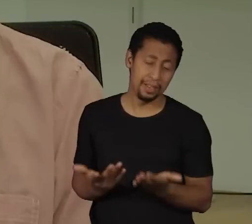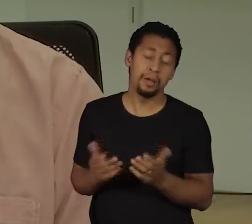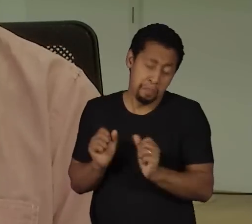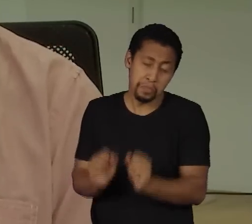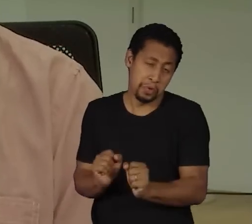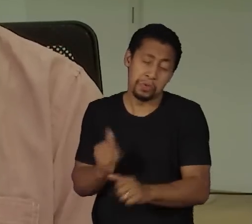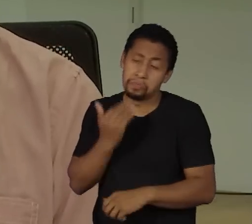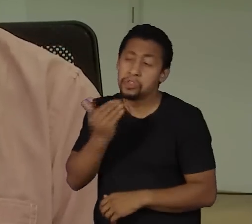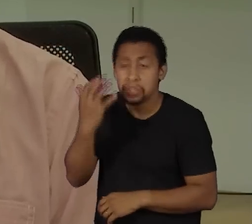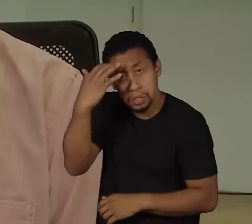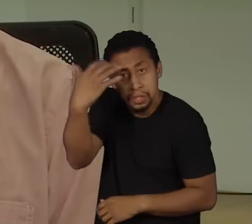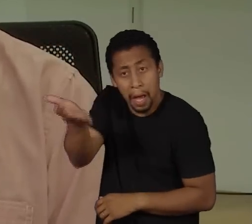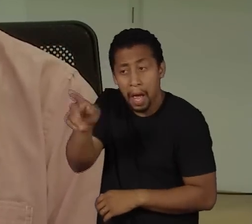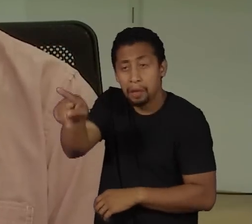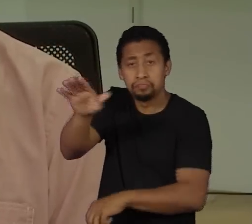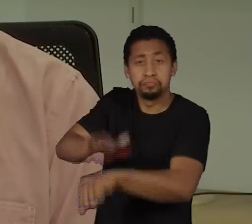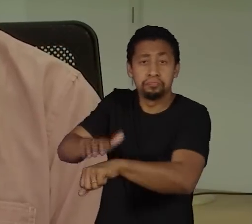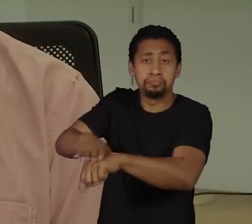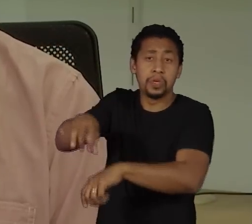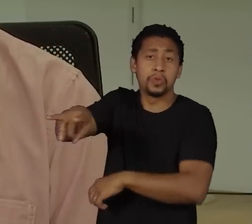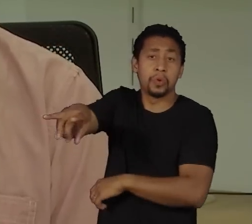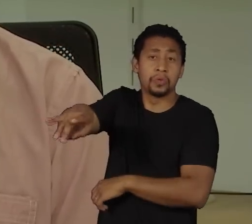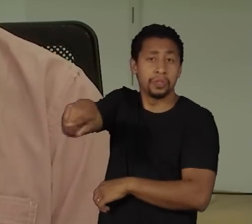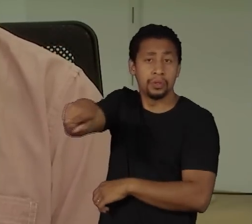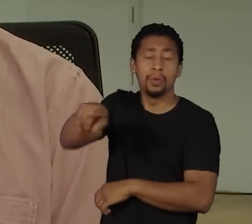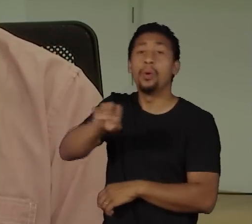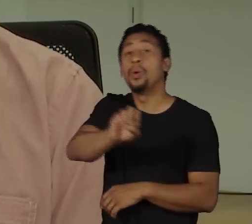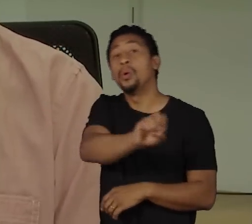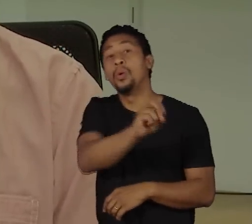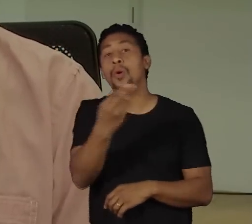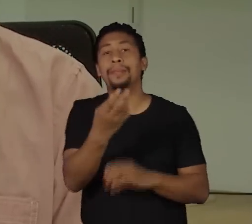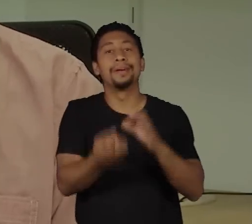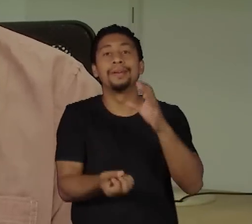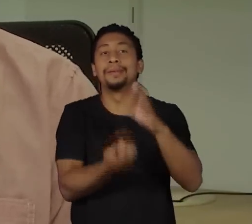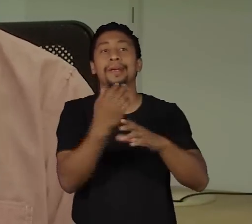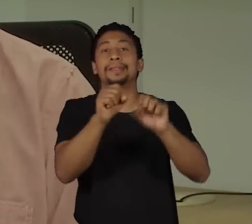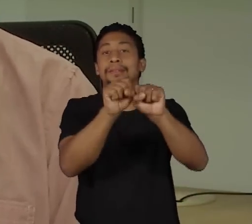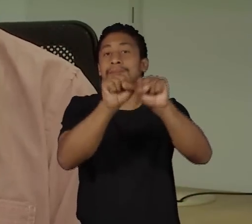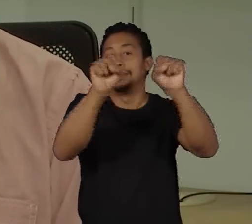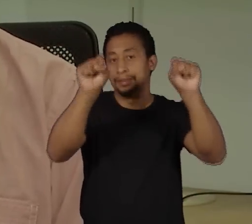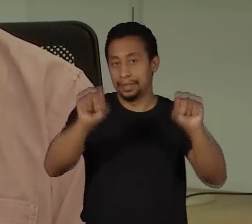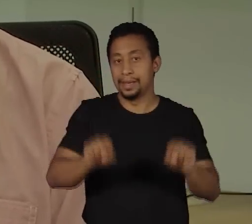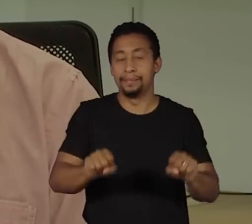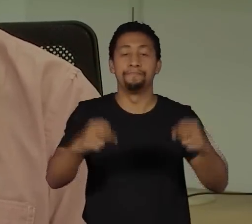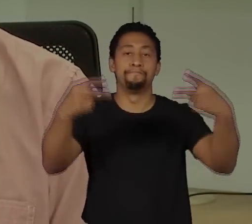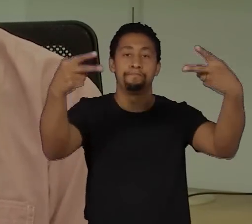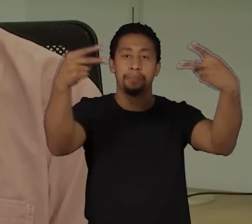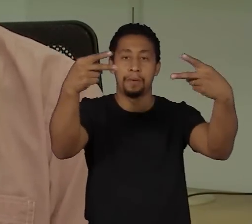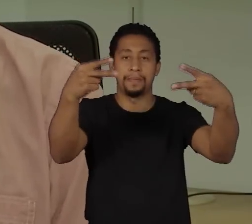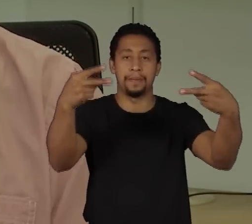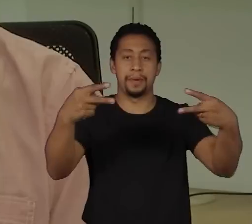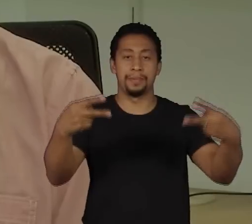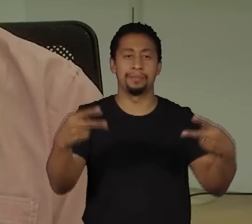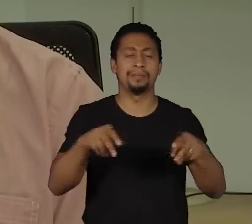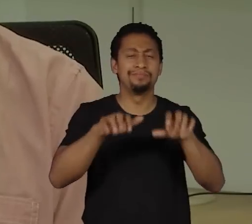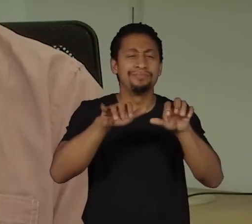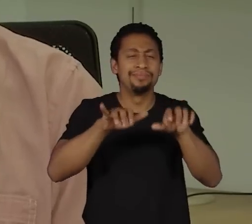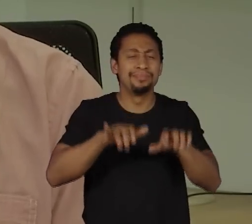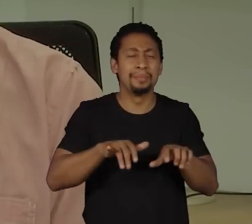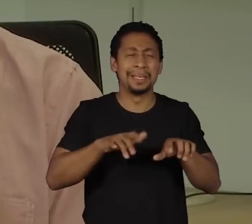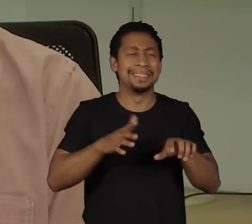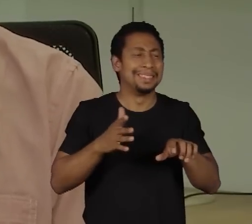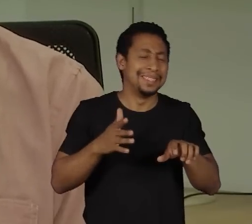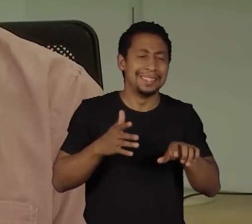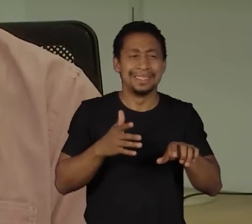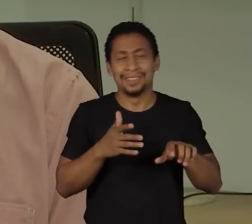exemplo, ajudar na escrita de um programa, pessoas que precisam escrever um programa de computadores, mas não são tão hábeis, e uma